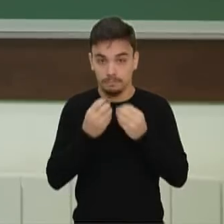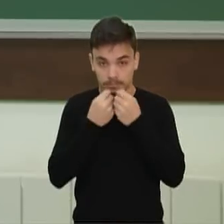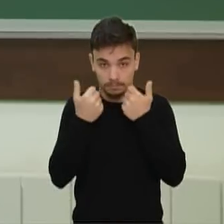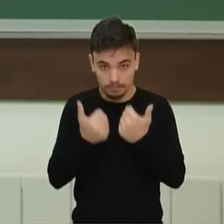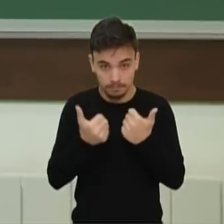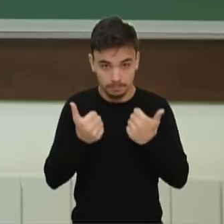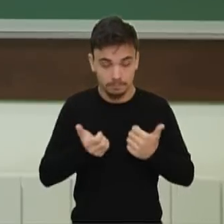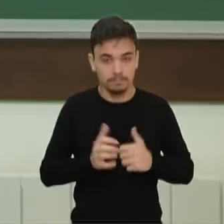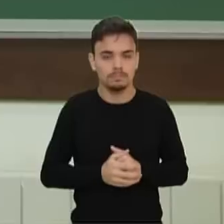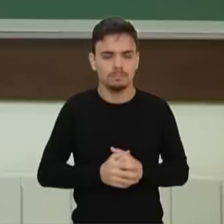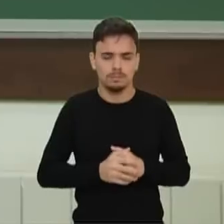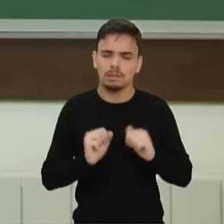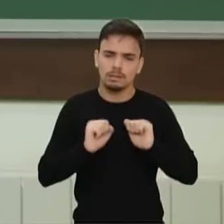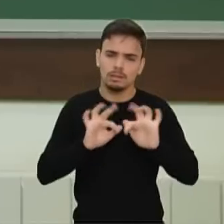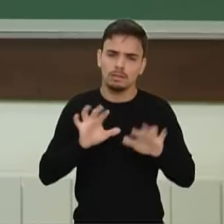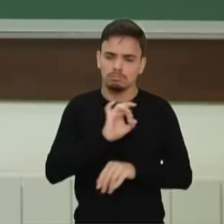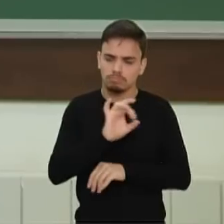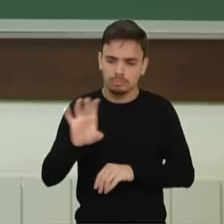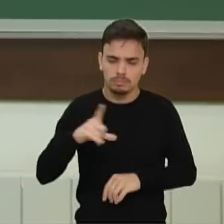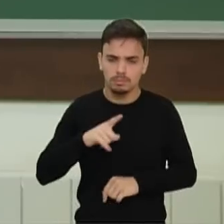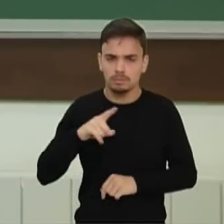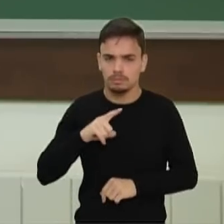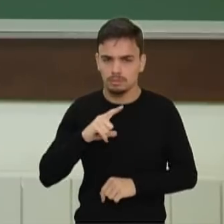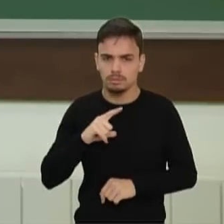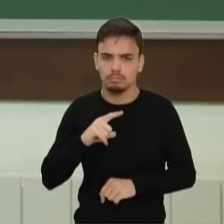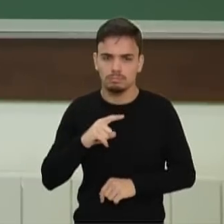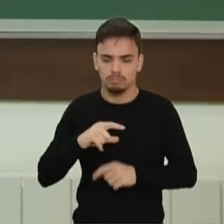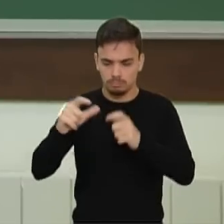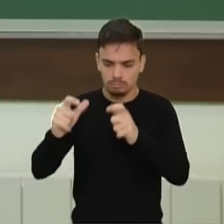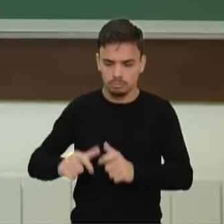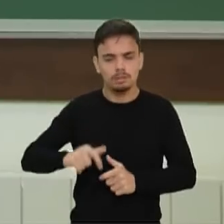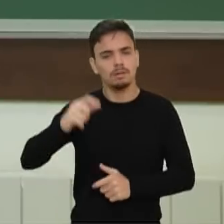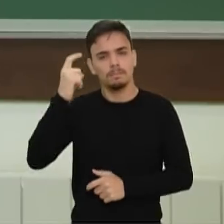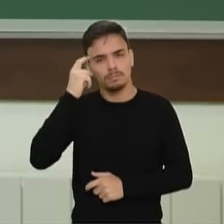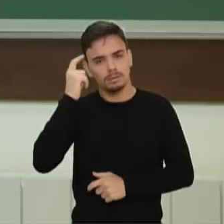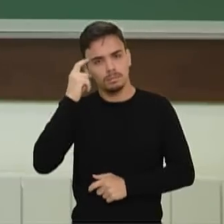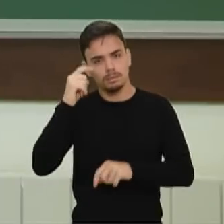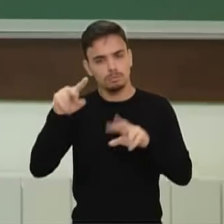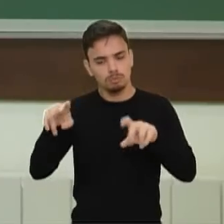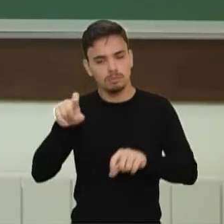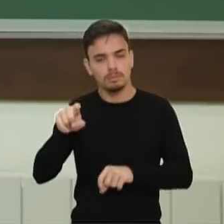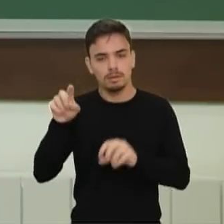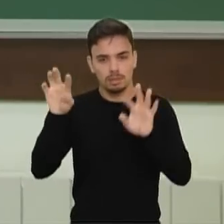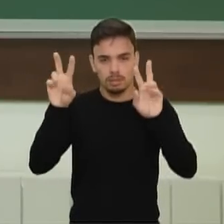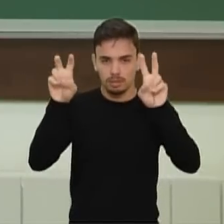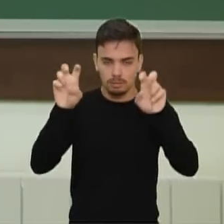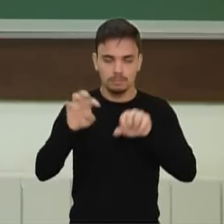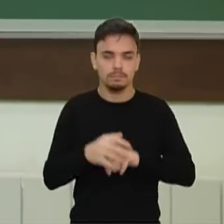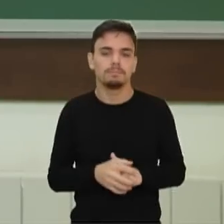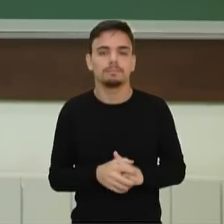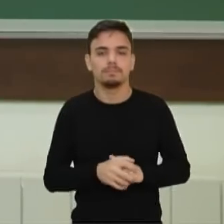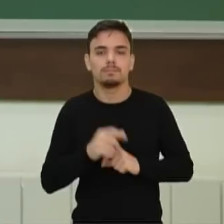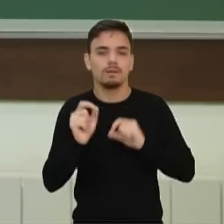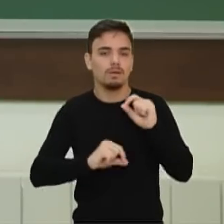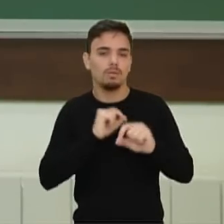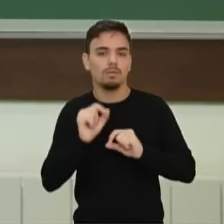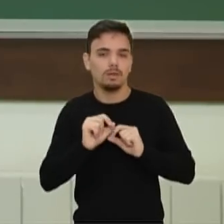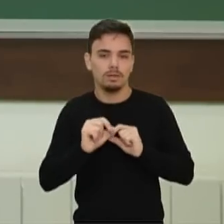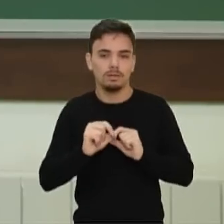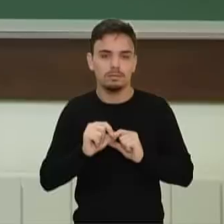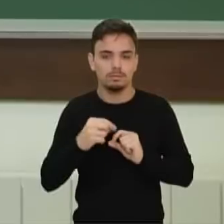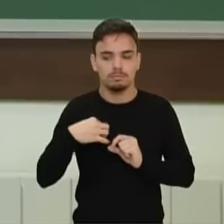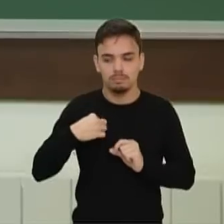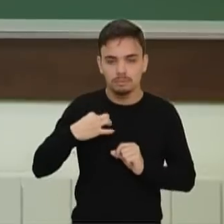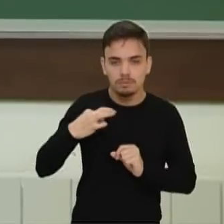Tranquilinhos lá? É claro que cada um tem a sua posição com referencial ali o tema, né? Que é prestar